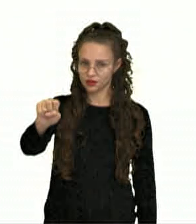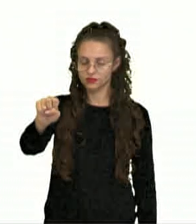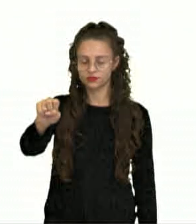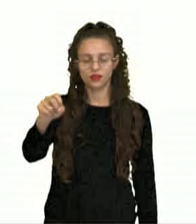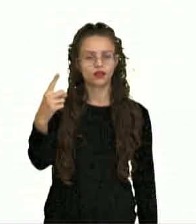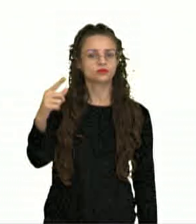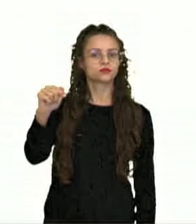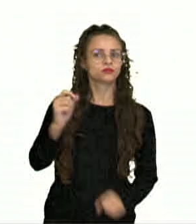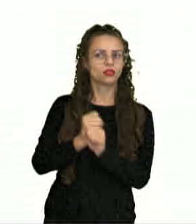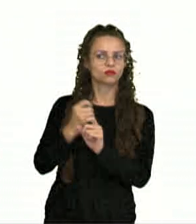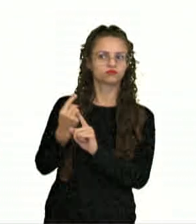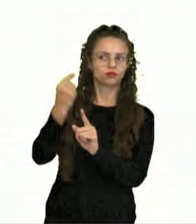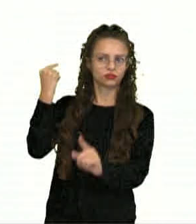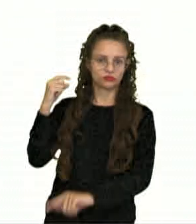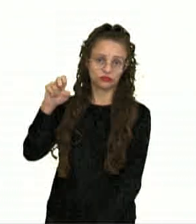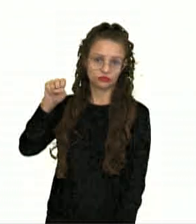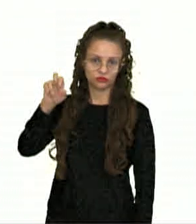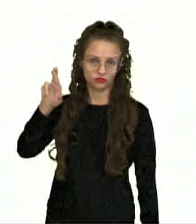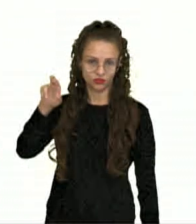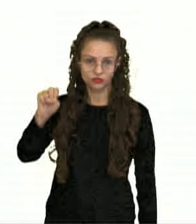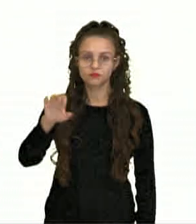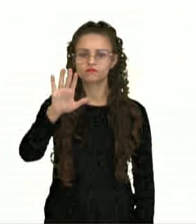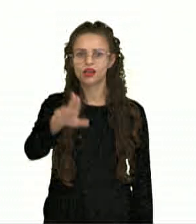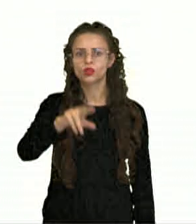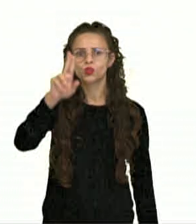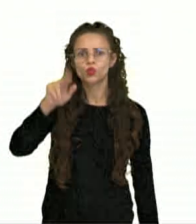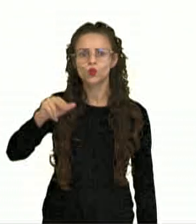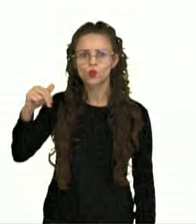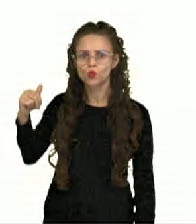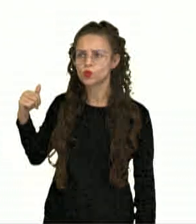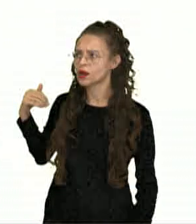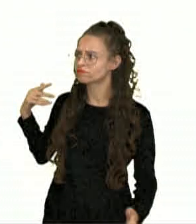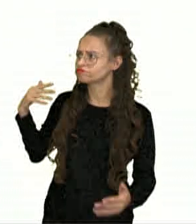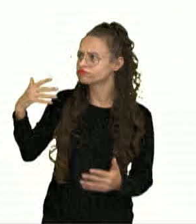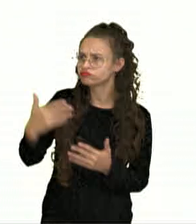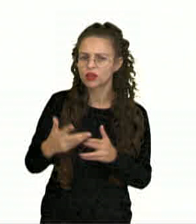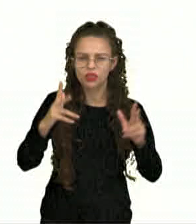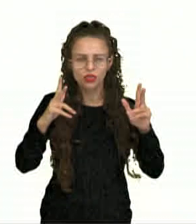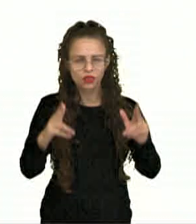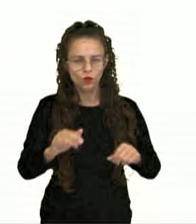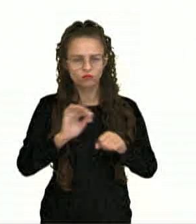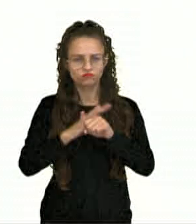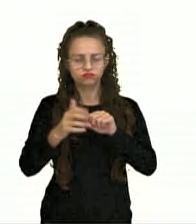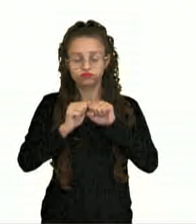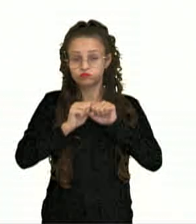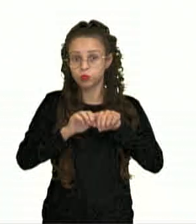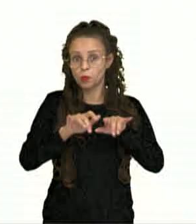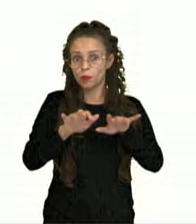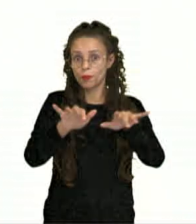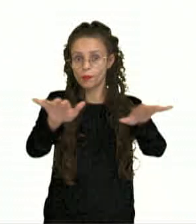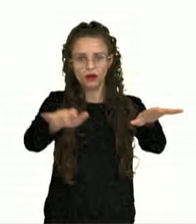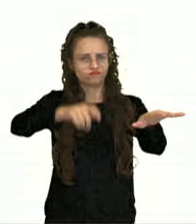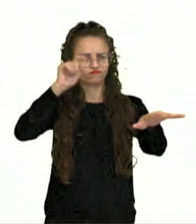17 anos. Mas nunca houve nada igual pela velocidade que o vírus se espalha pelo